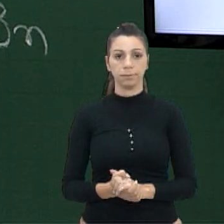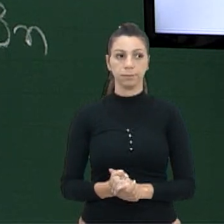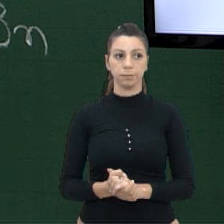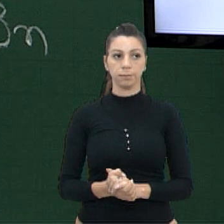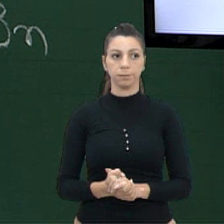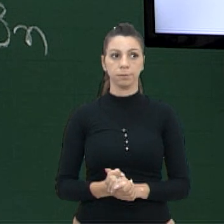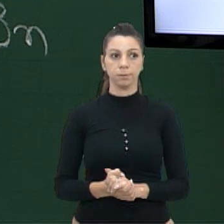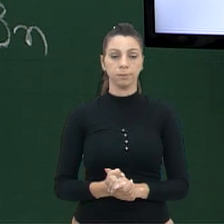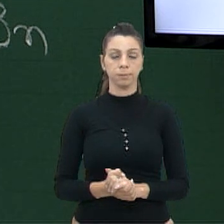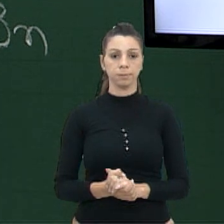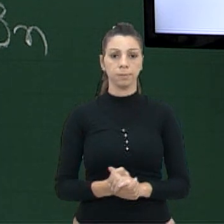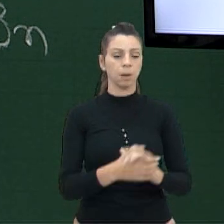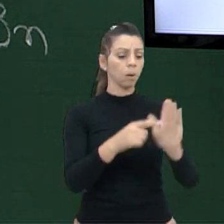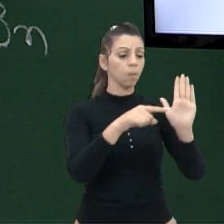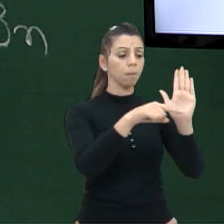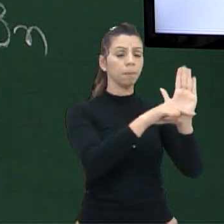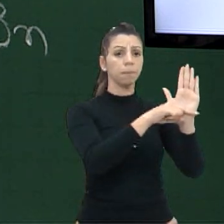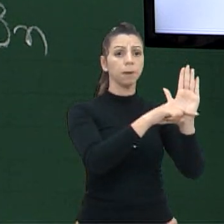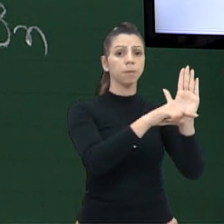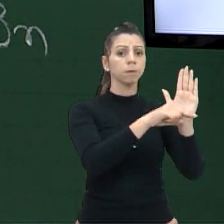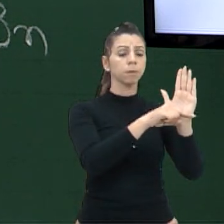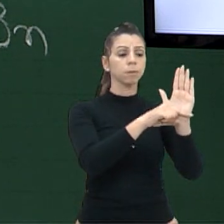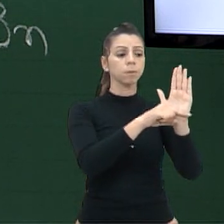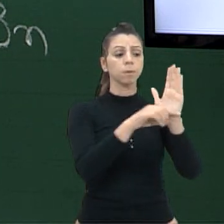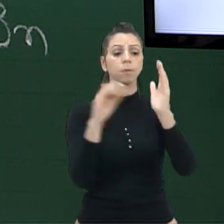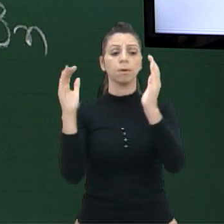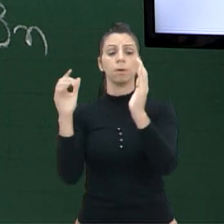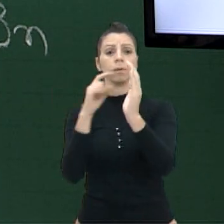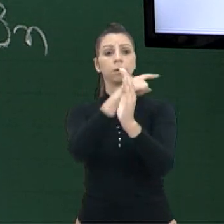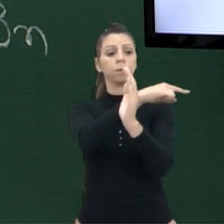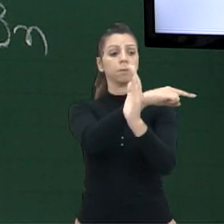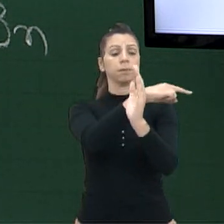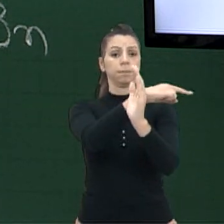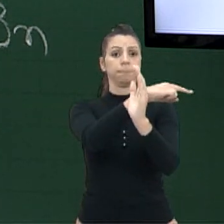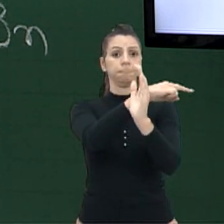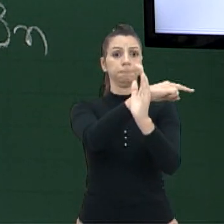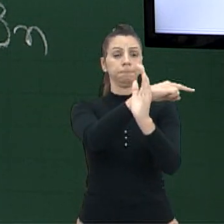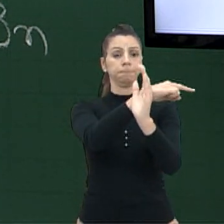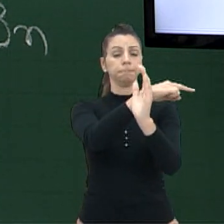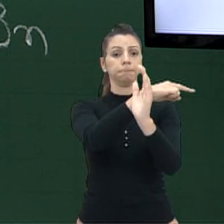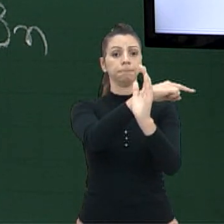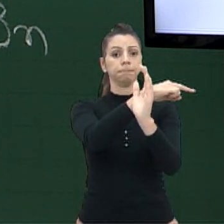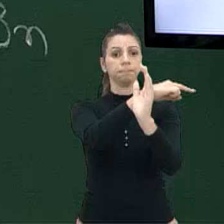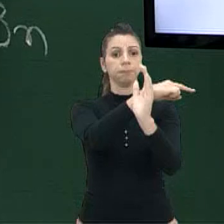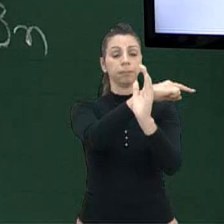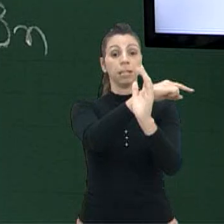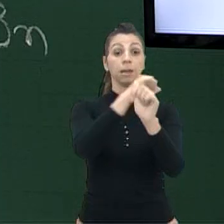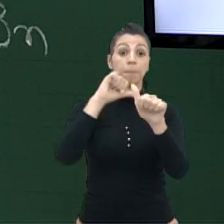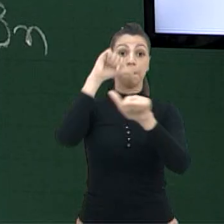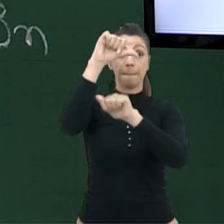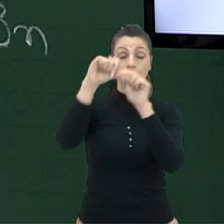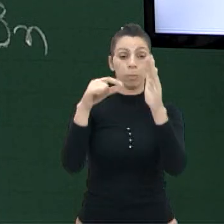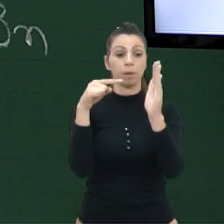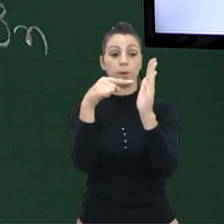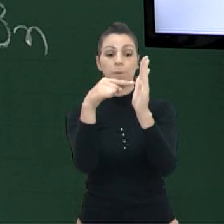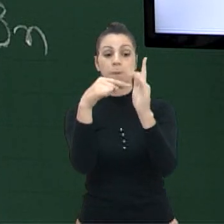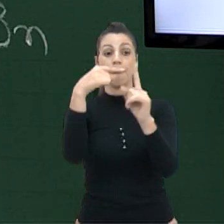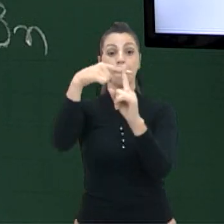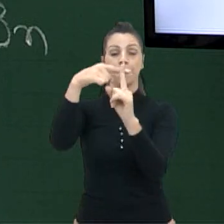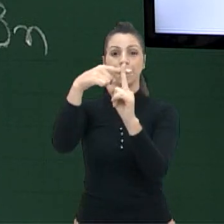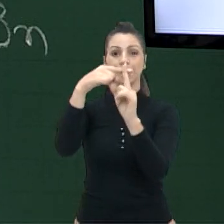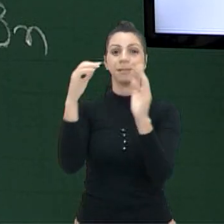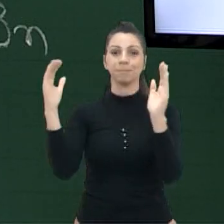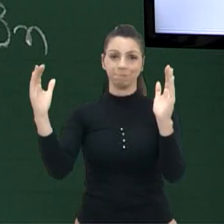quadrado. O menos na frente do parênteses, ele troca o sinal de quem está lá dentro. Então, se aqui dentro eu tenho